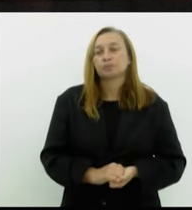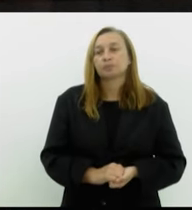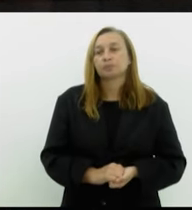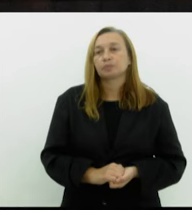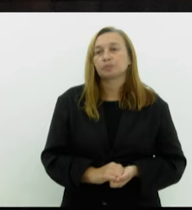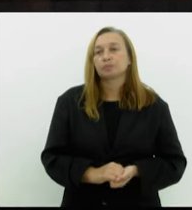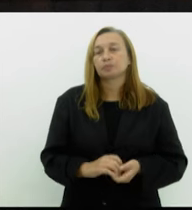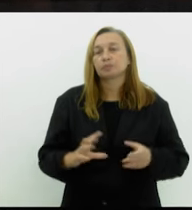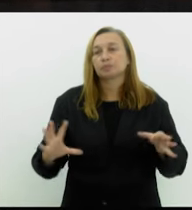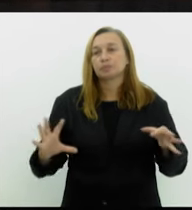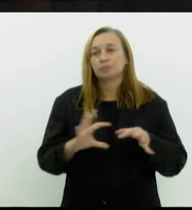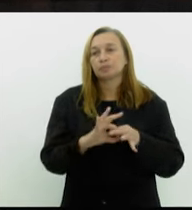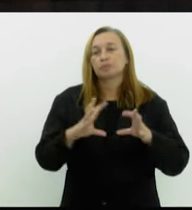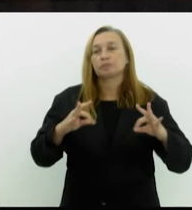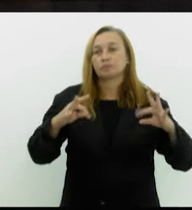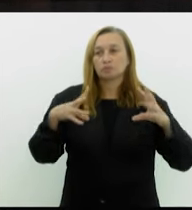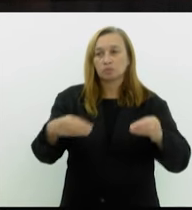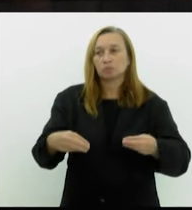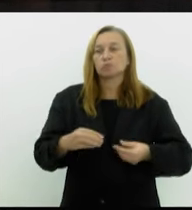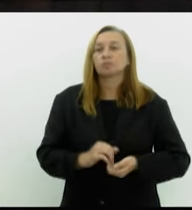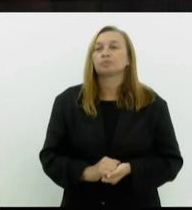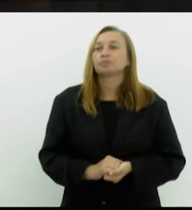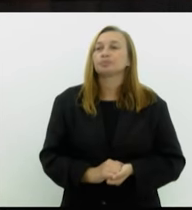Associado a isso tudo, senhora presidente,